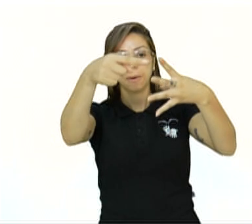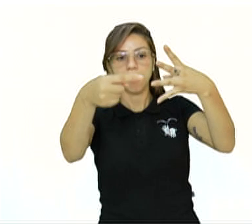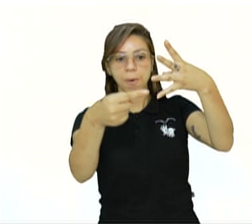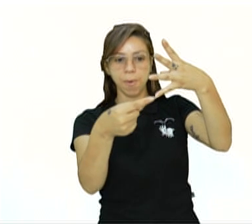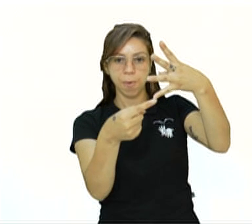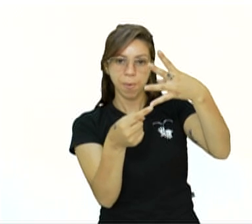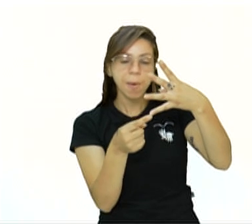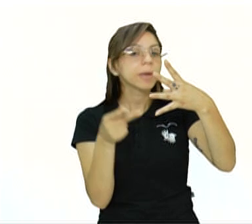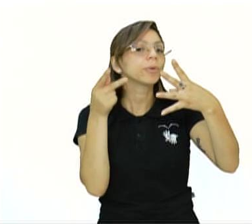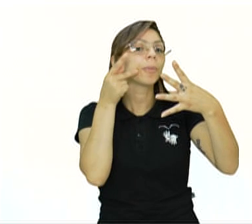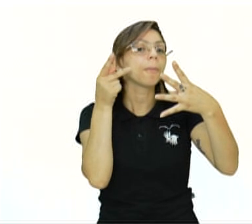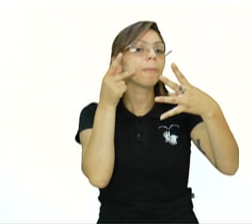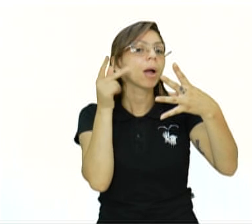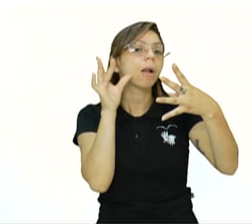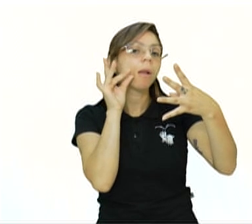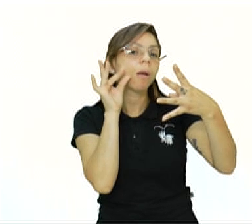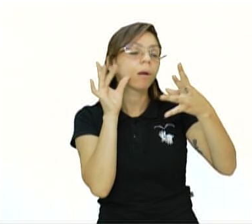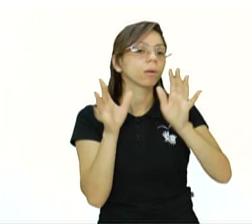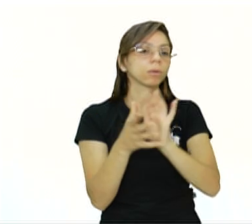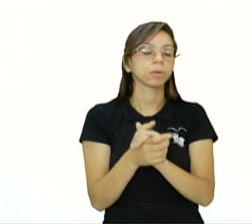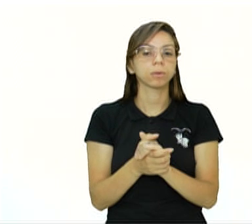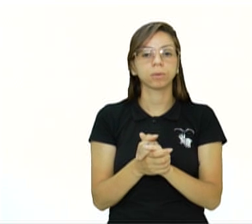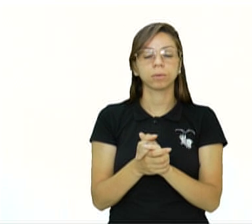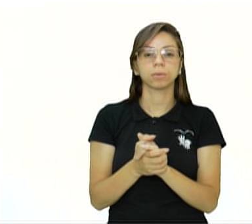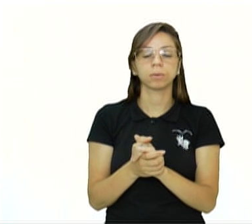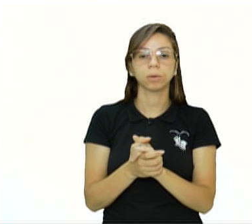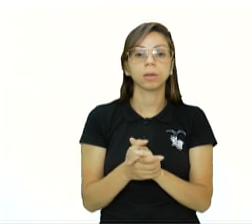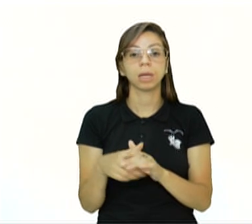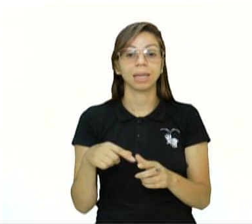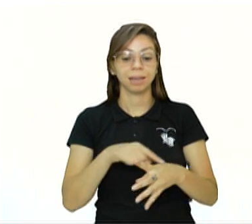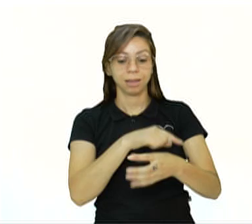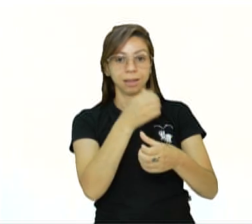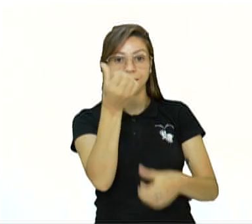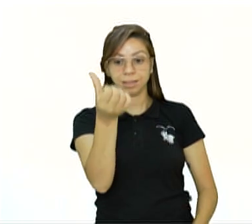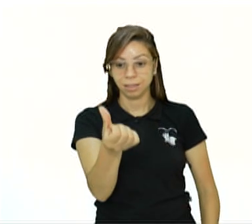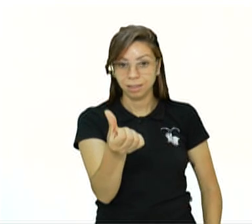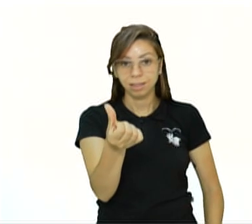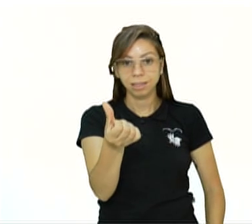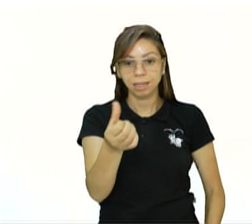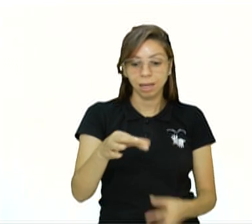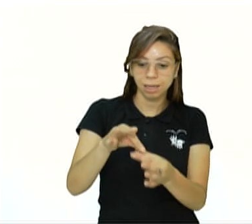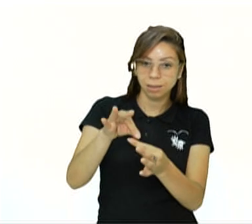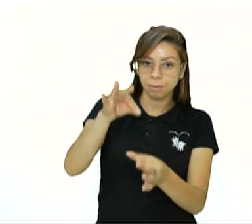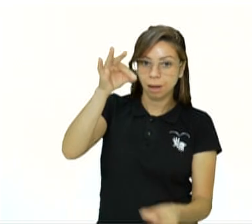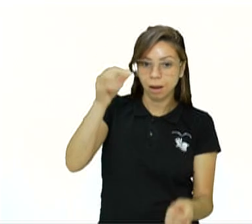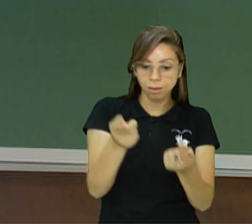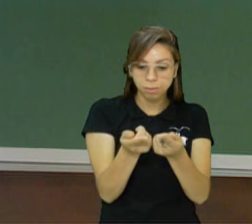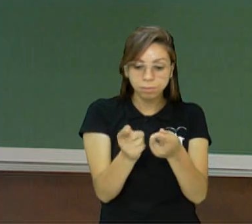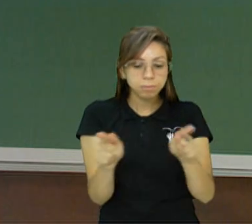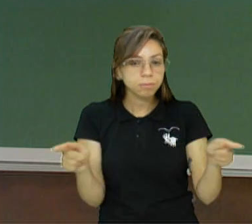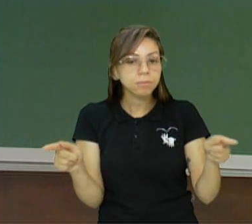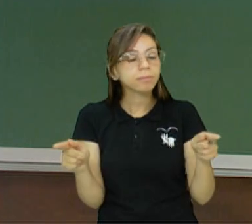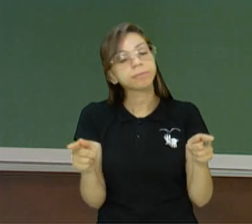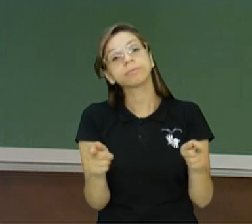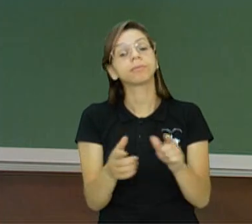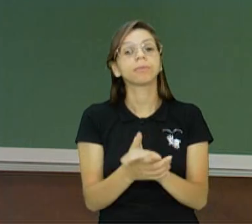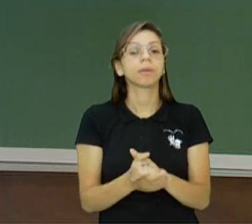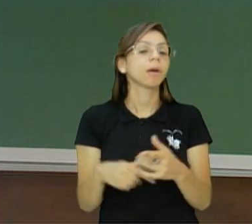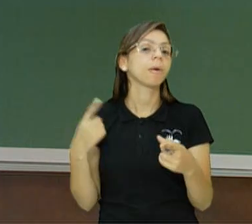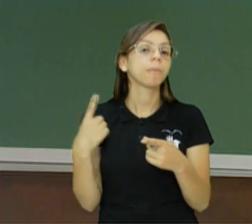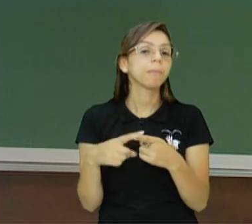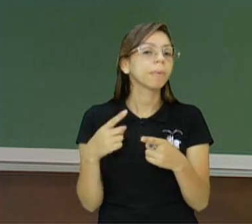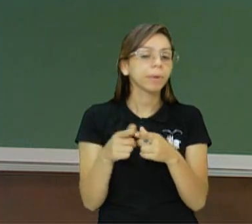as balinhas de goma, e 6 palitos de espetinho. Por que de espetinho e não de palito